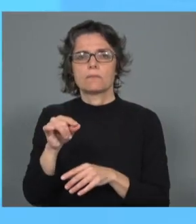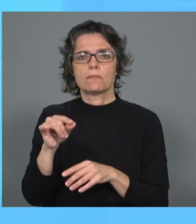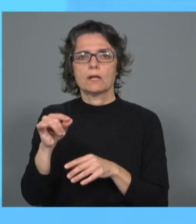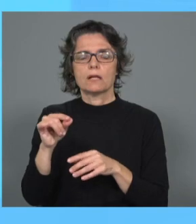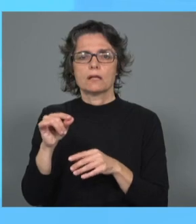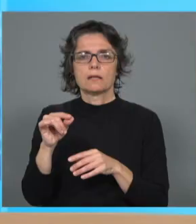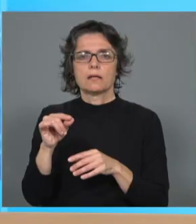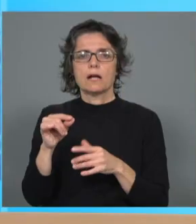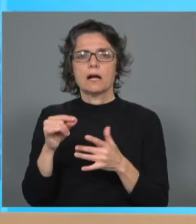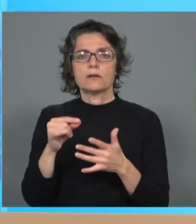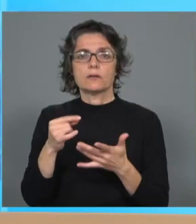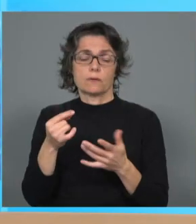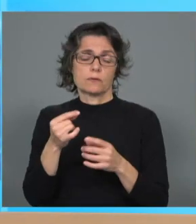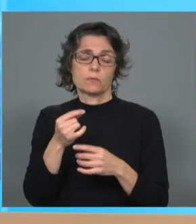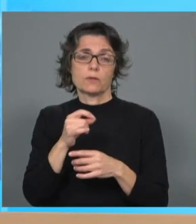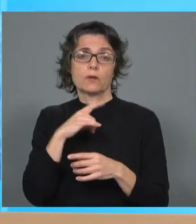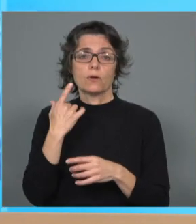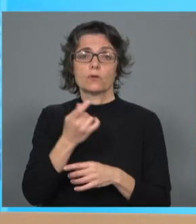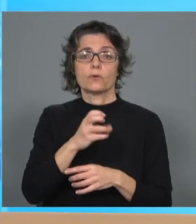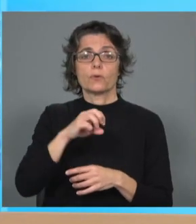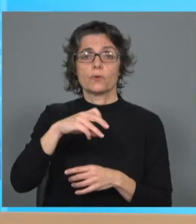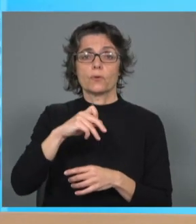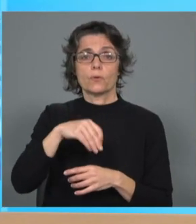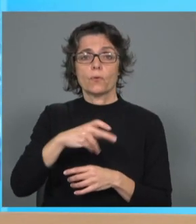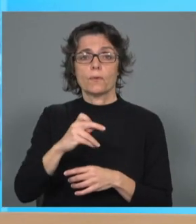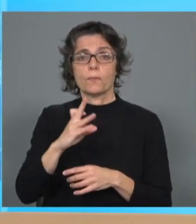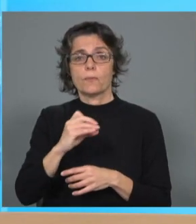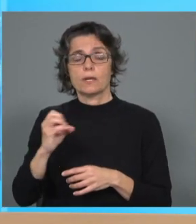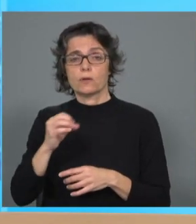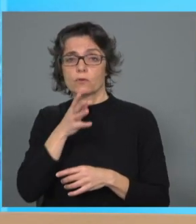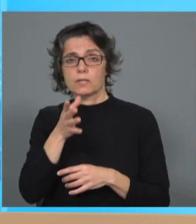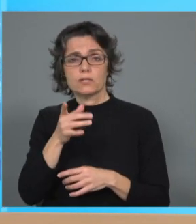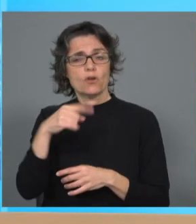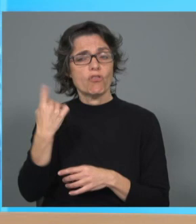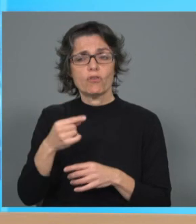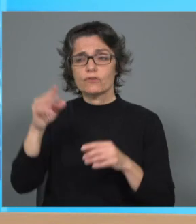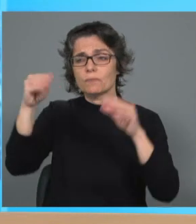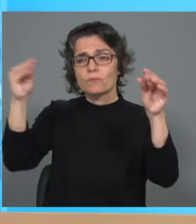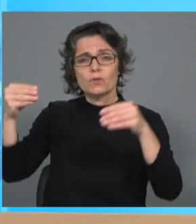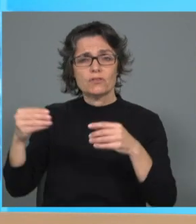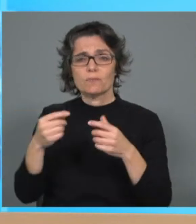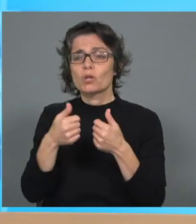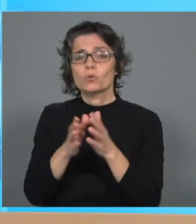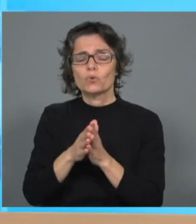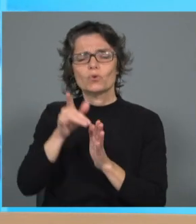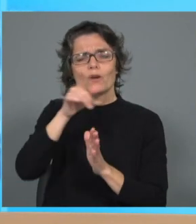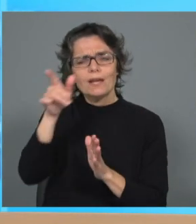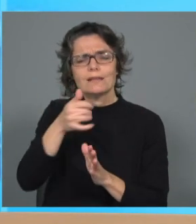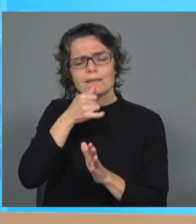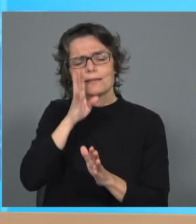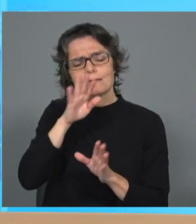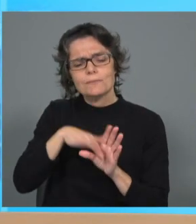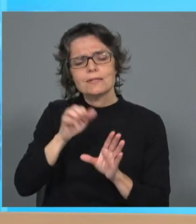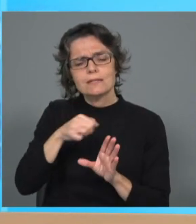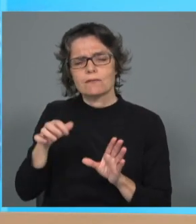muito como Dom Américo diz sempre, é preciso convidar todos. Eles depois decidem se querem estar ou não. Não podemos é